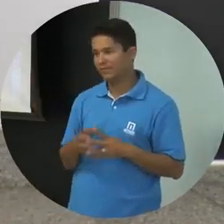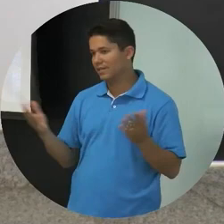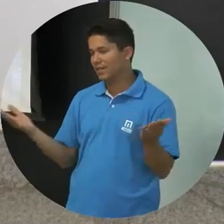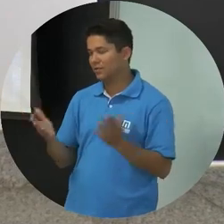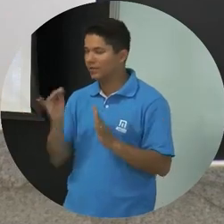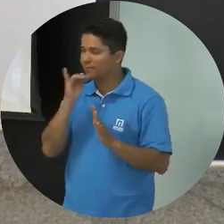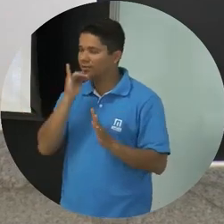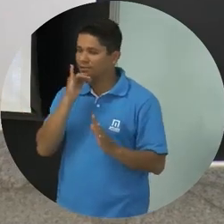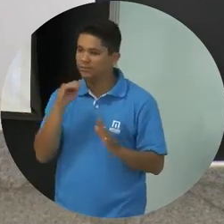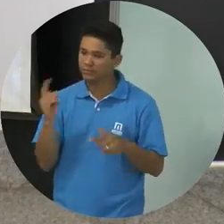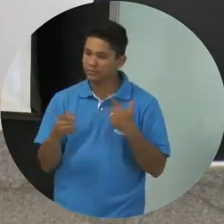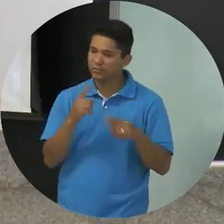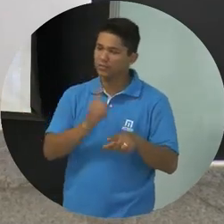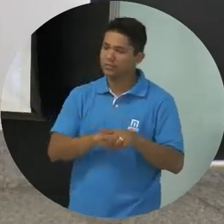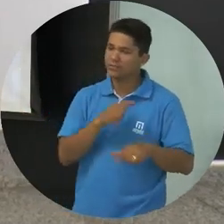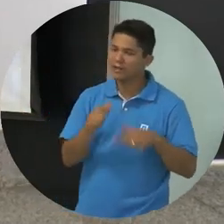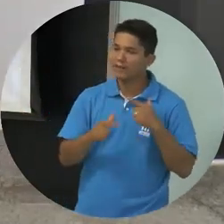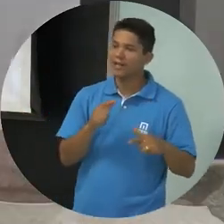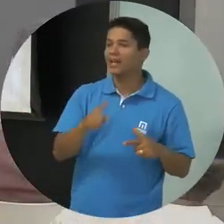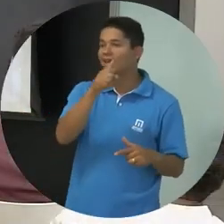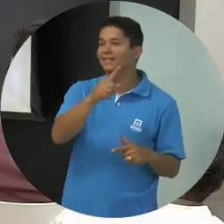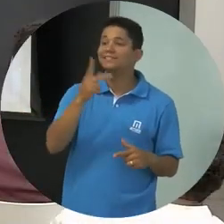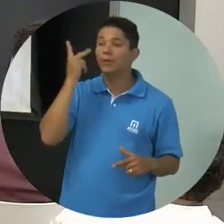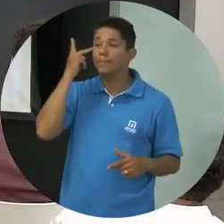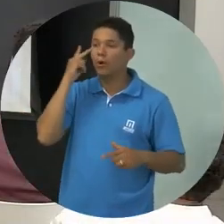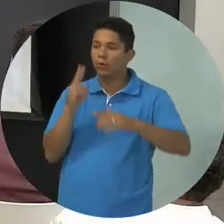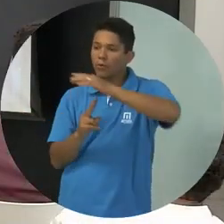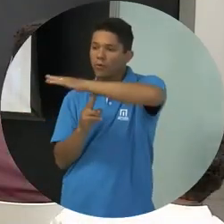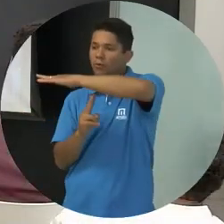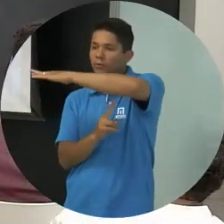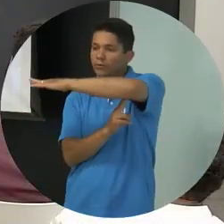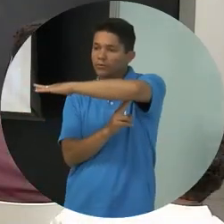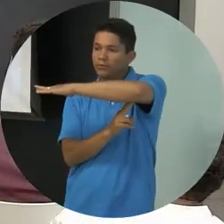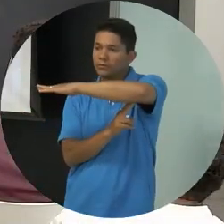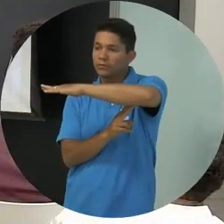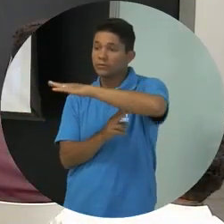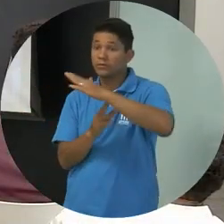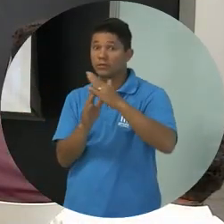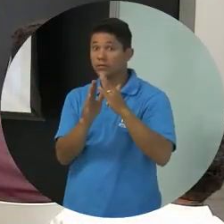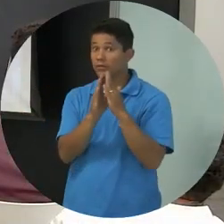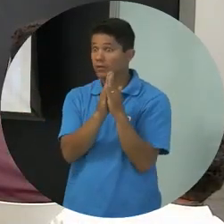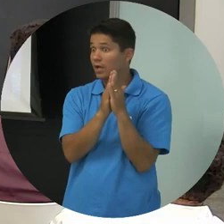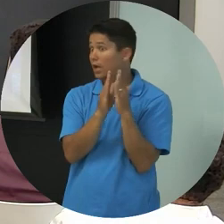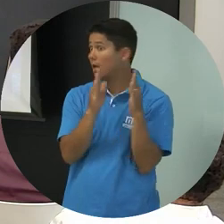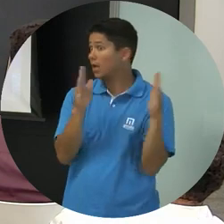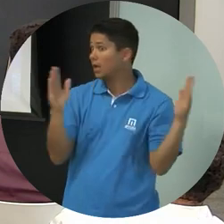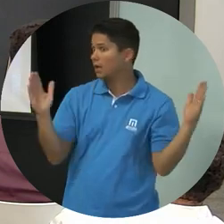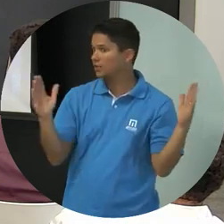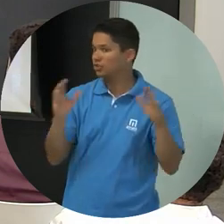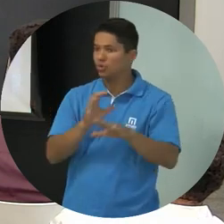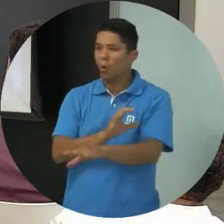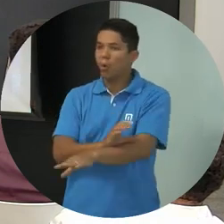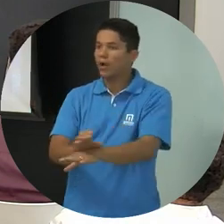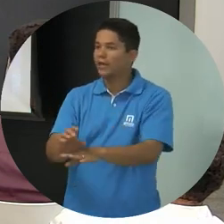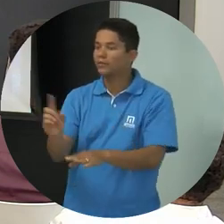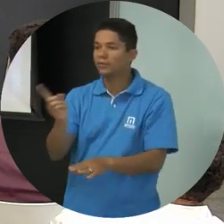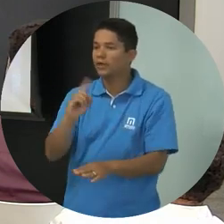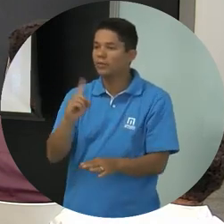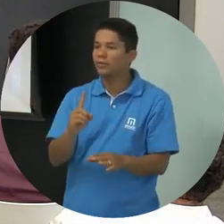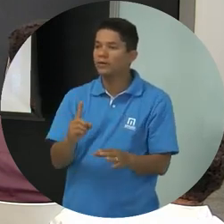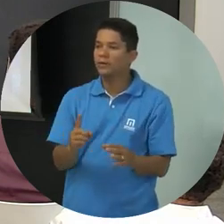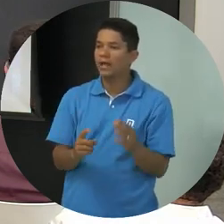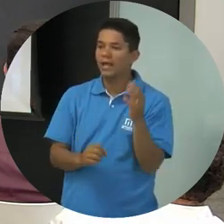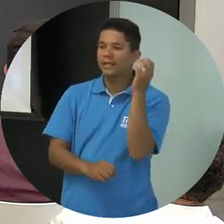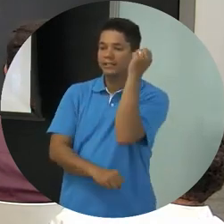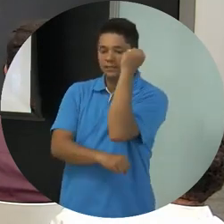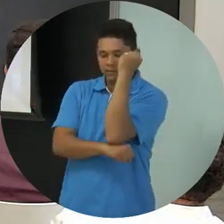serviço, nesse exato momento, num viaduto em São Paulo. Não é quantidade significativa de concreto. É apicoamento de 6 pilares